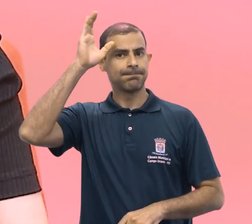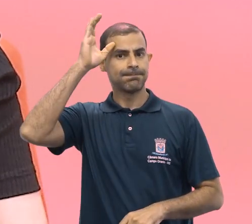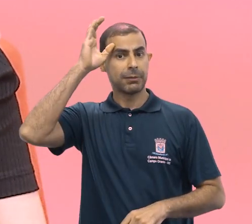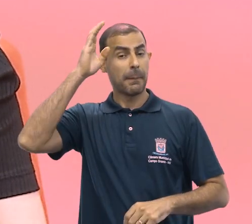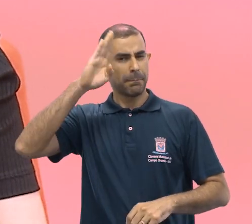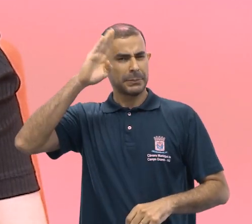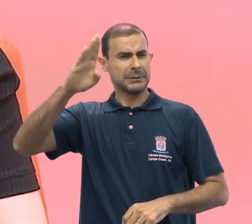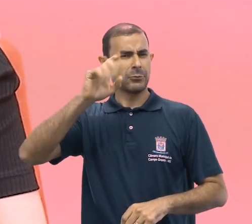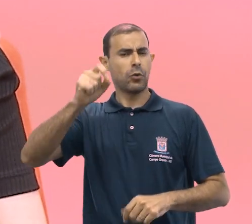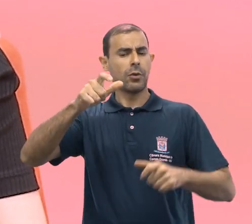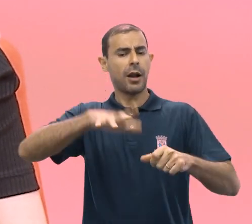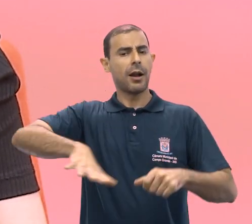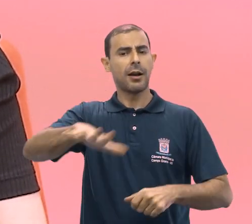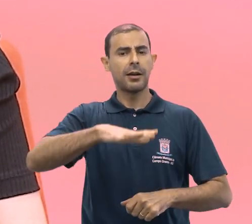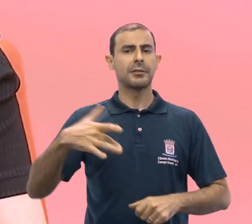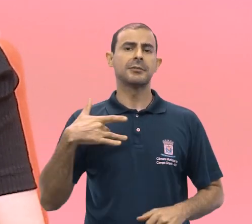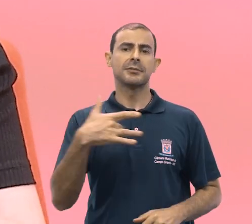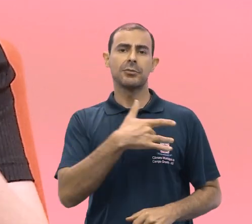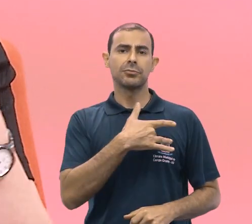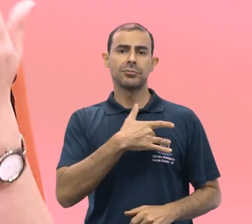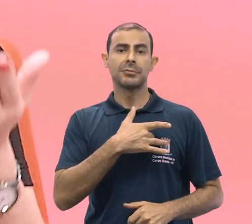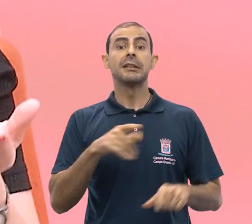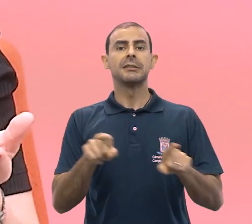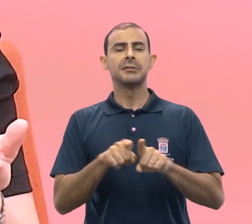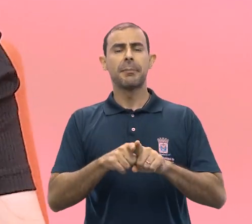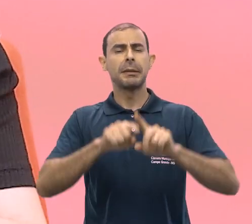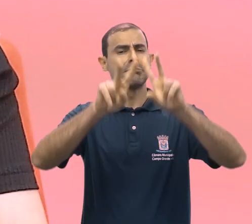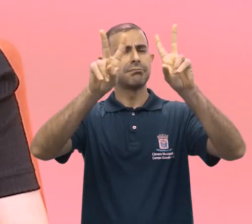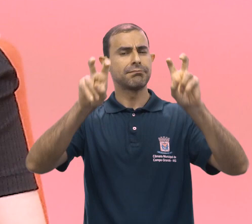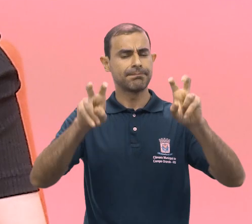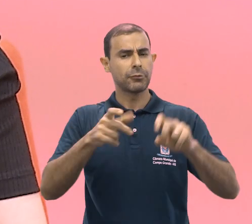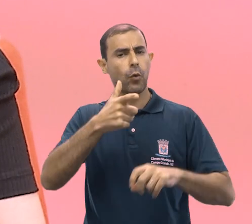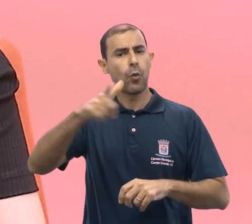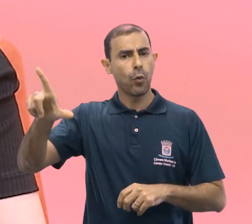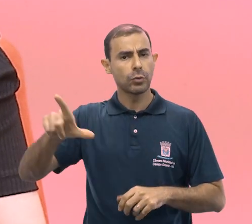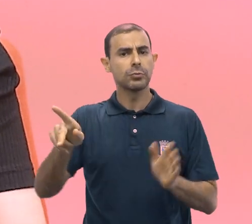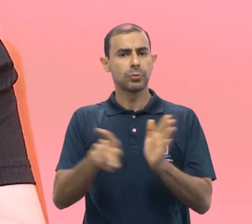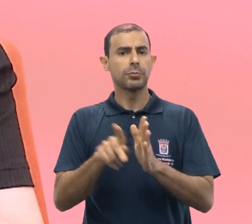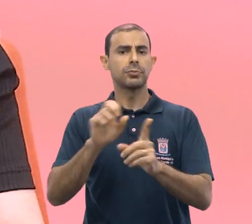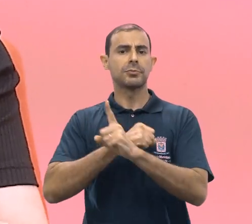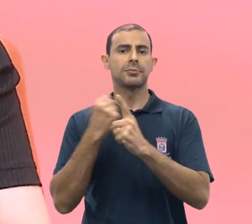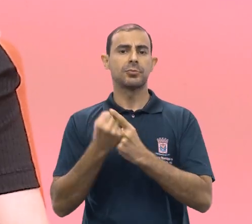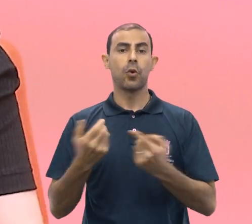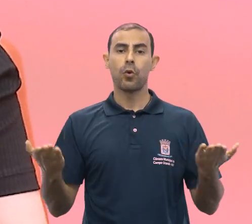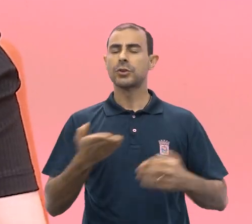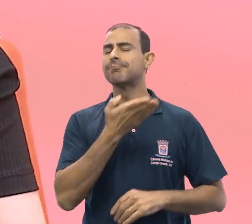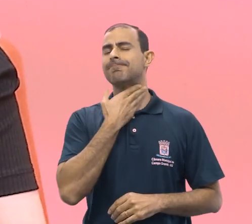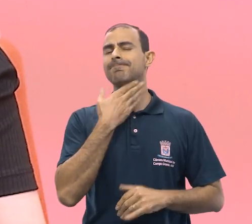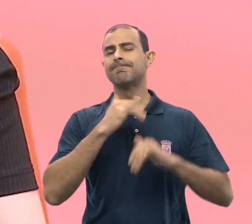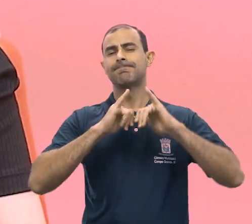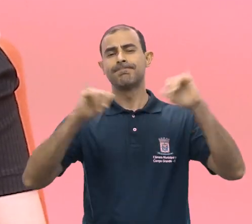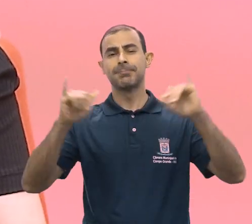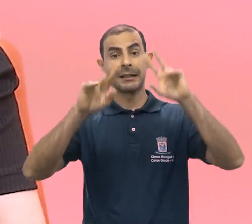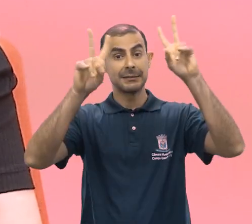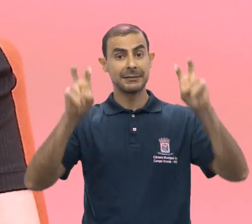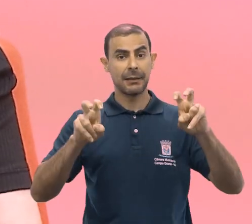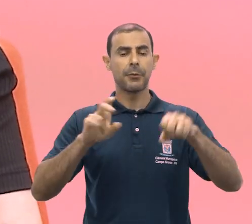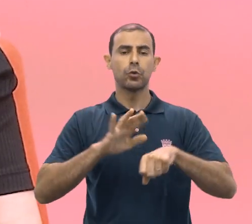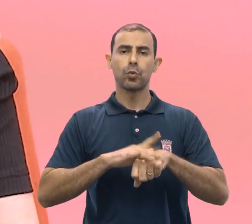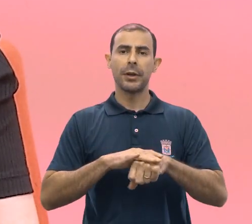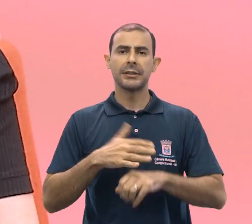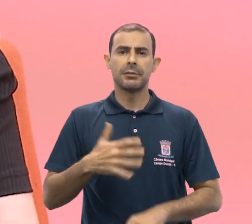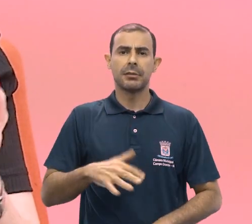conscientização, principalmente na área da saúde e de outros temas da sociedade. O Papo em Dia de hoje é sobre a doença